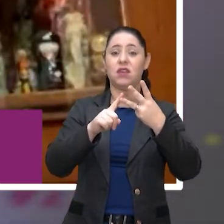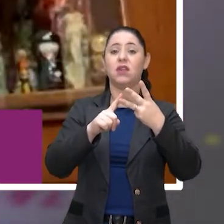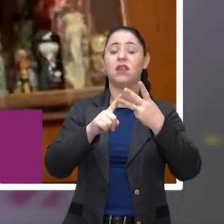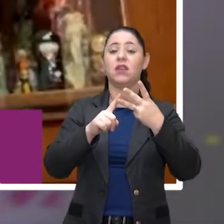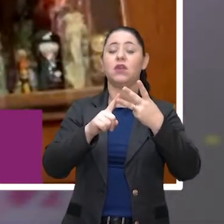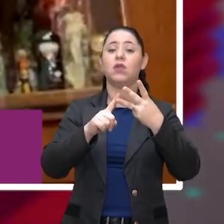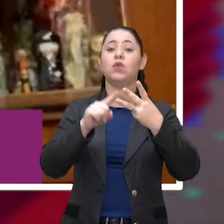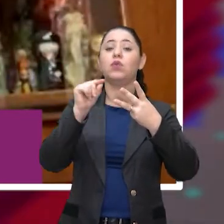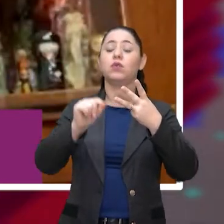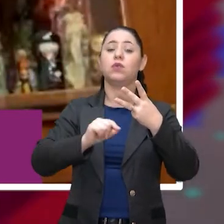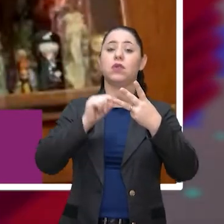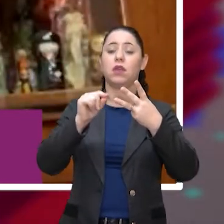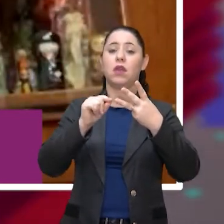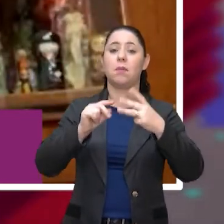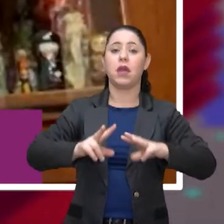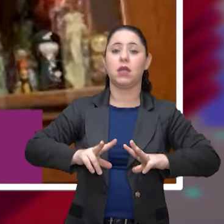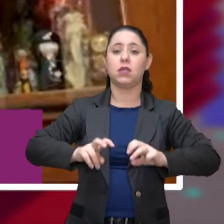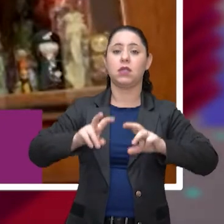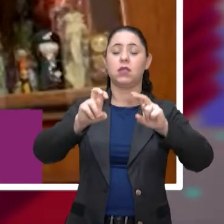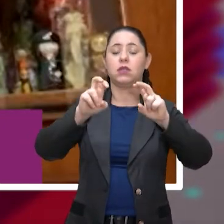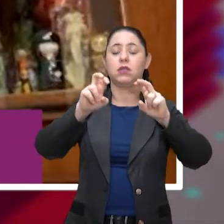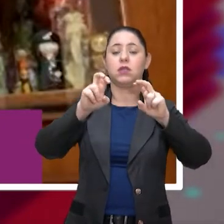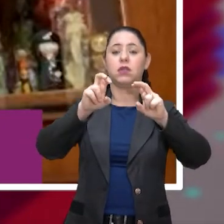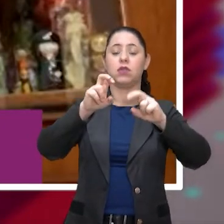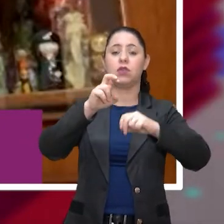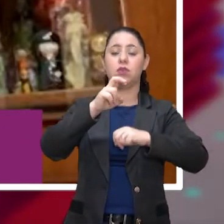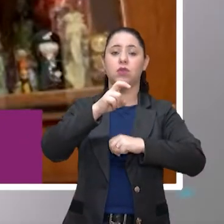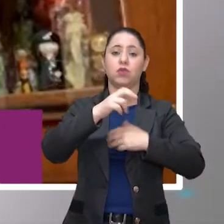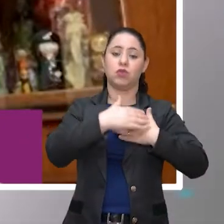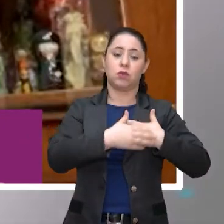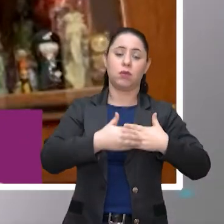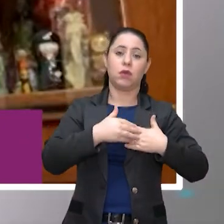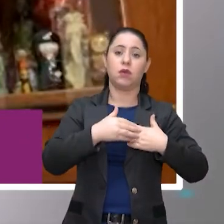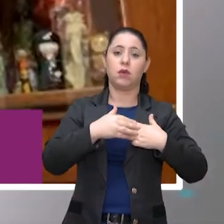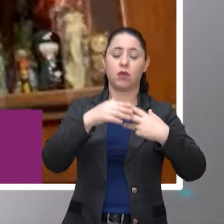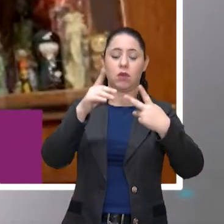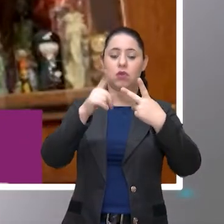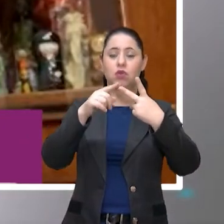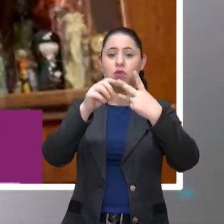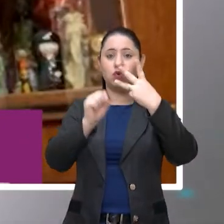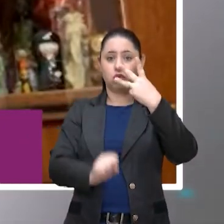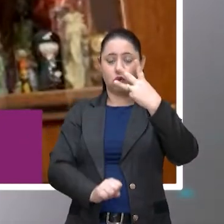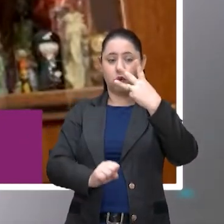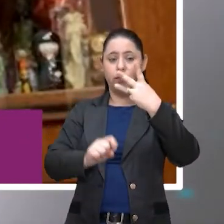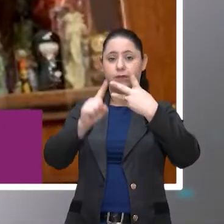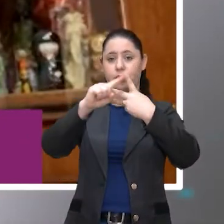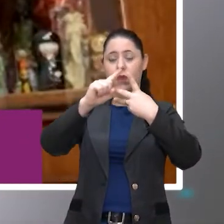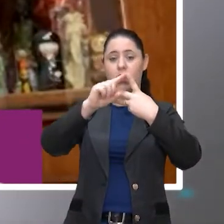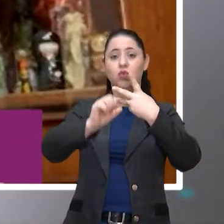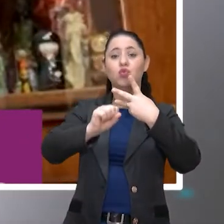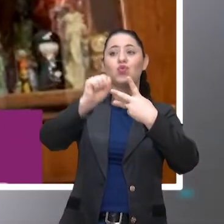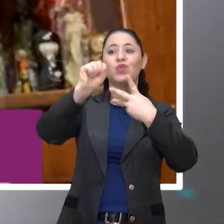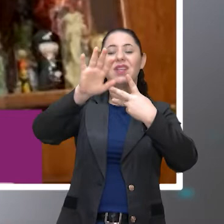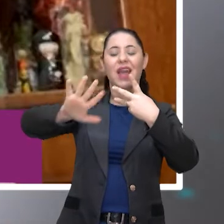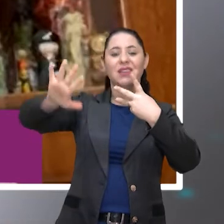de posição para câncer de mama. A primeira posição sul, seguida de sudeste, a nossa